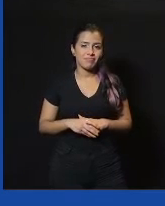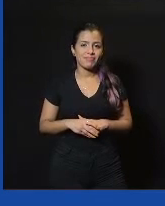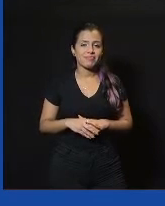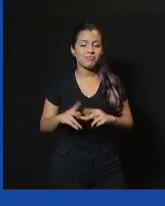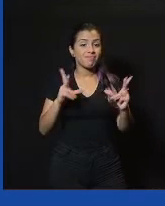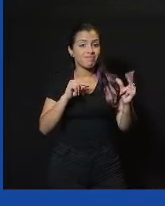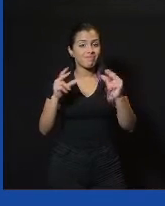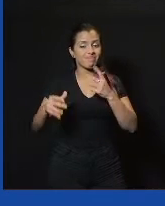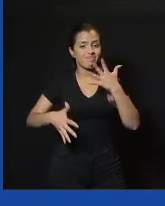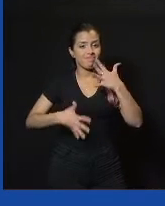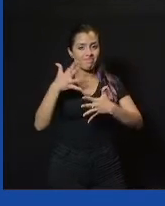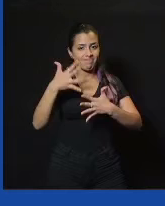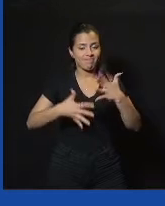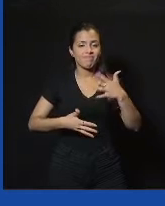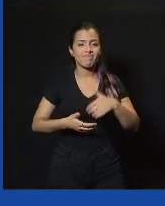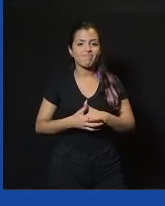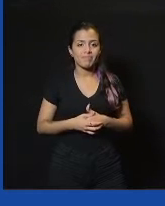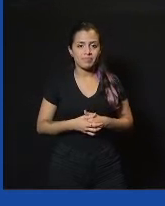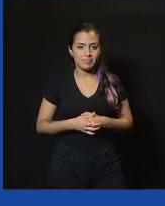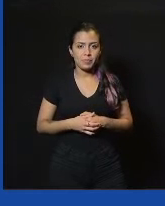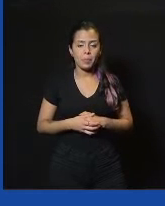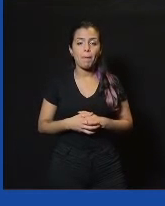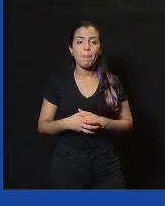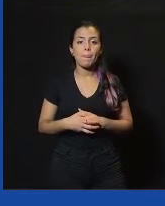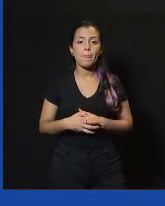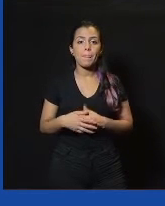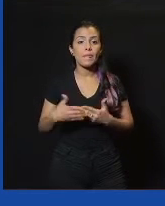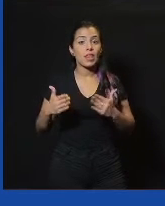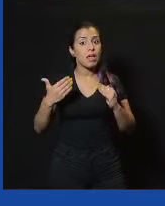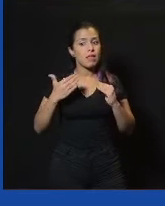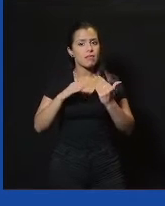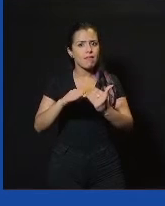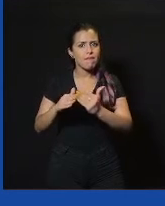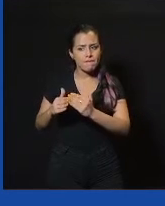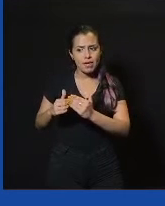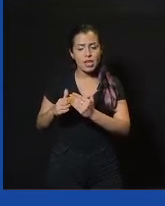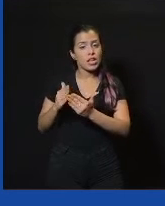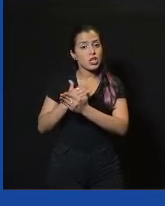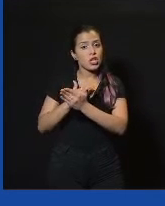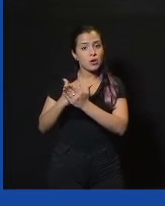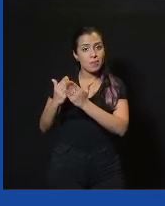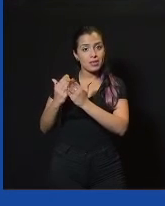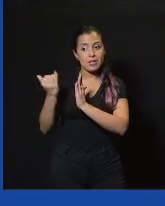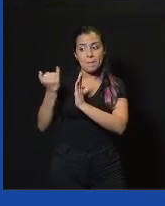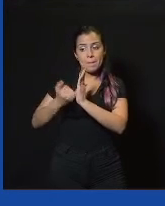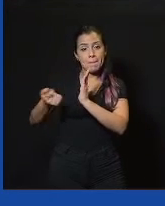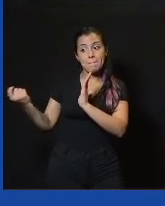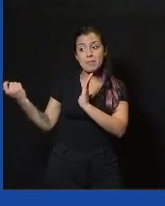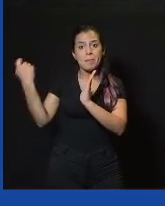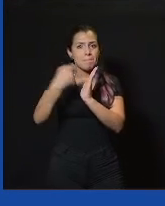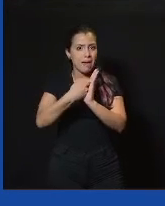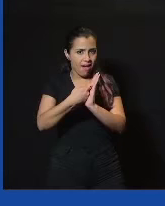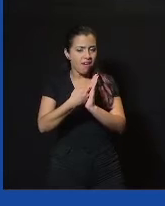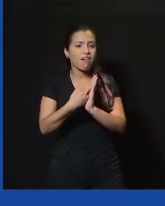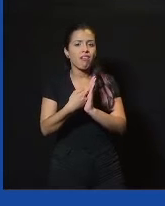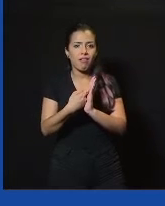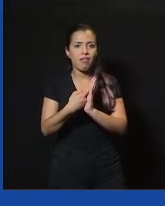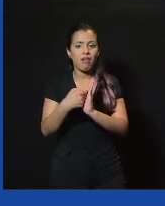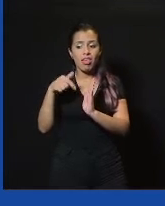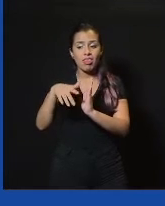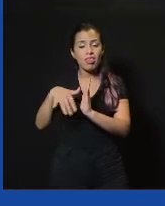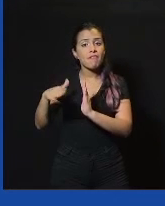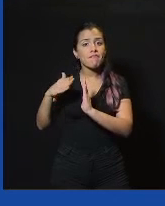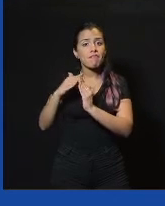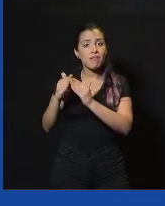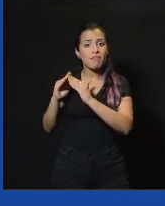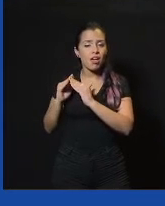Enxuto, é na favela que a contrapartida dos impostos que são pagos não chega, é na favela que o Estado